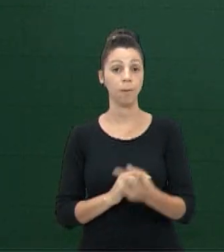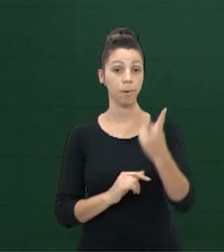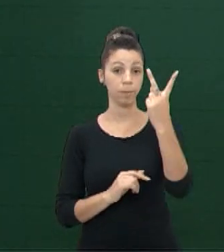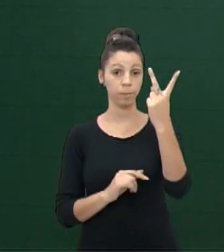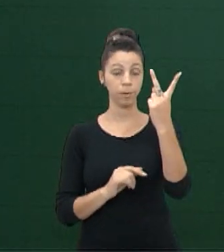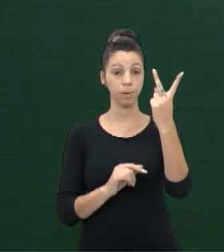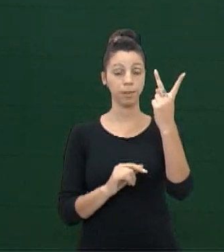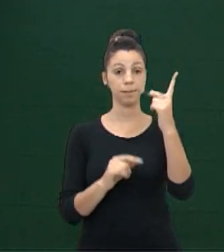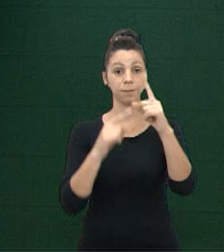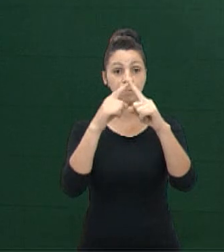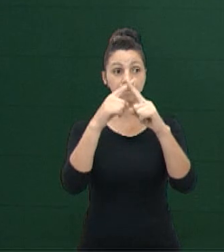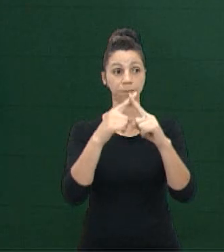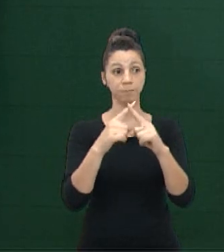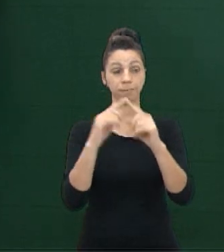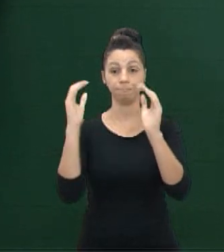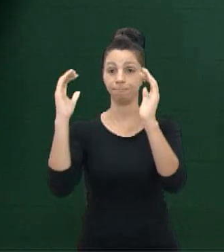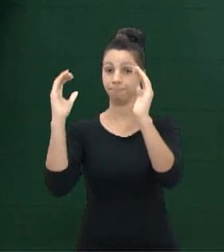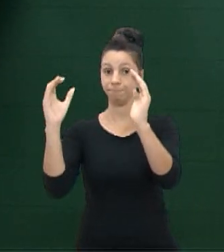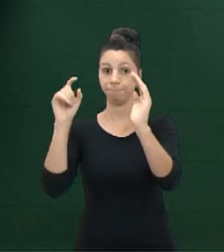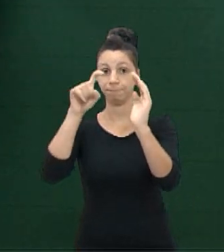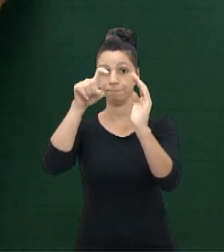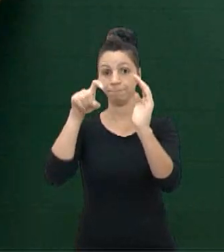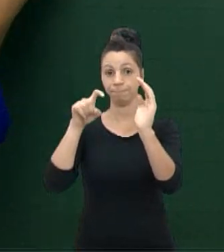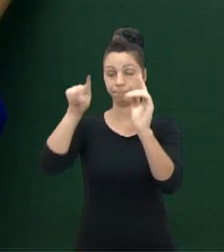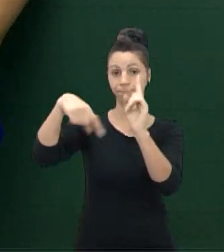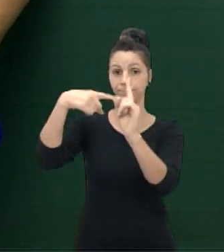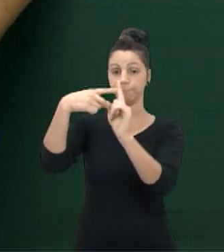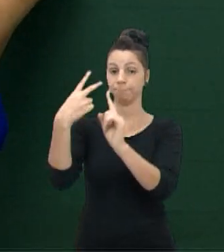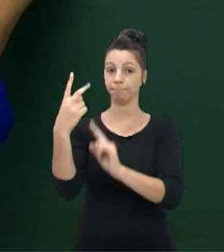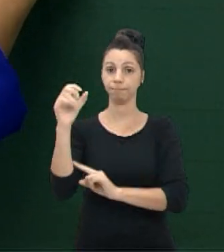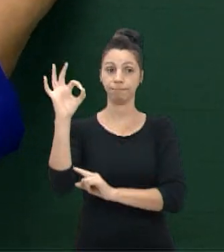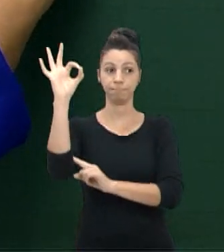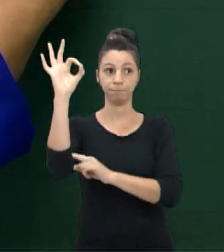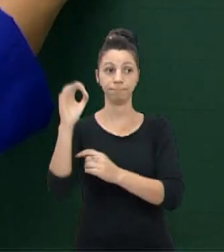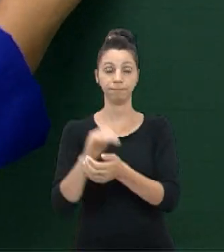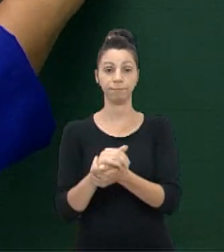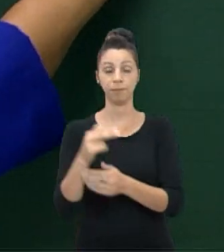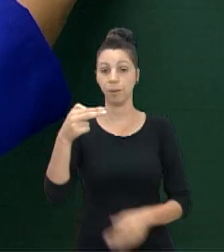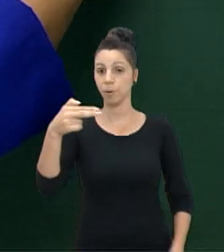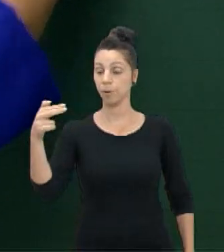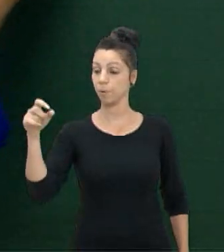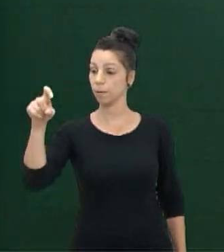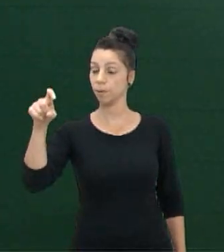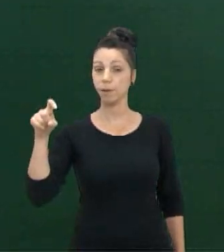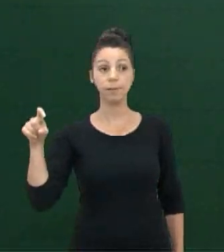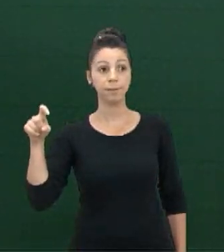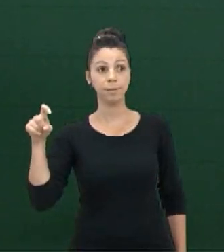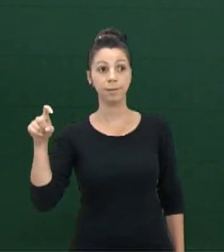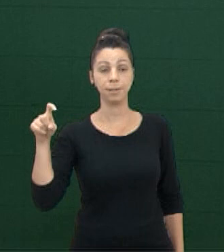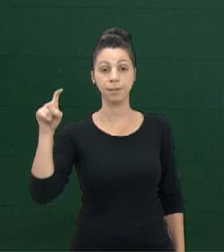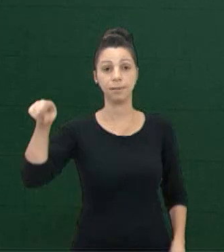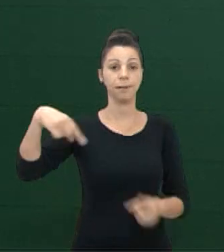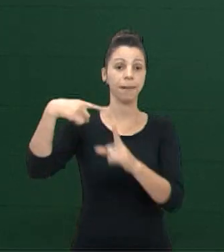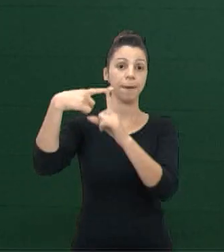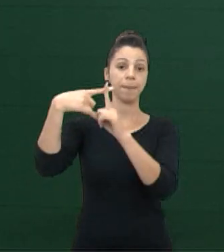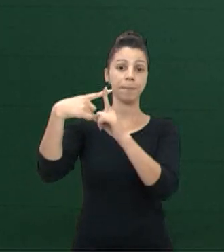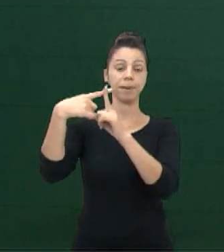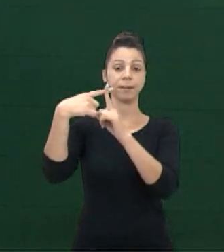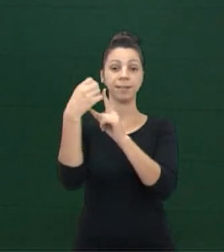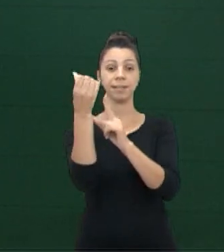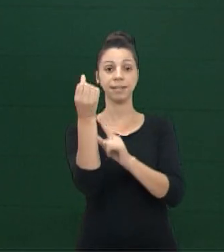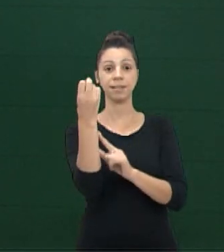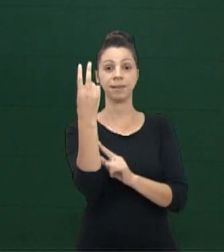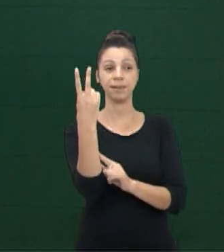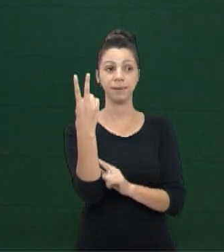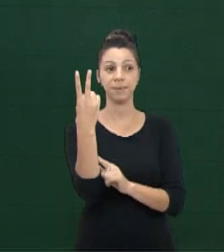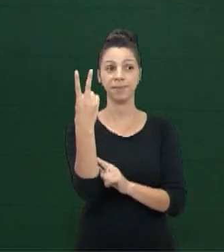graus, igual a x mais 62 graus, porque aqui nós temos 1. E